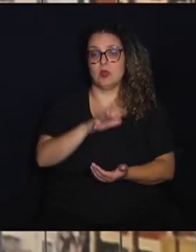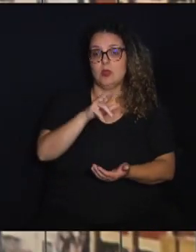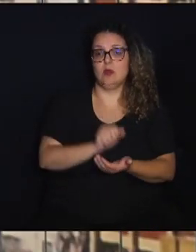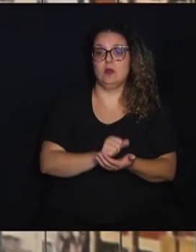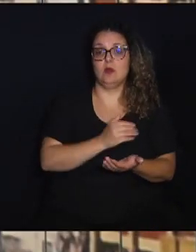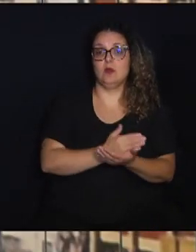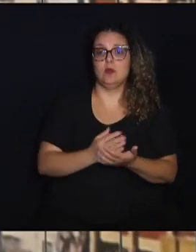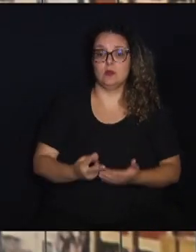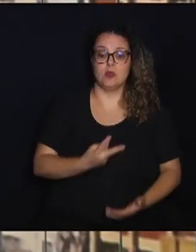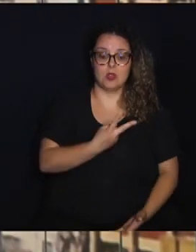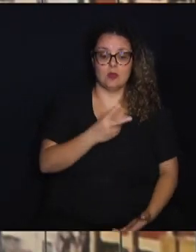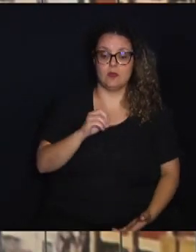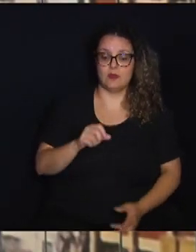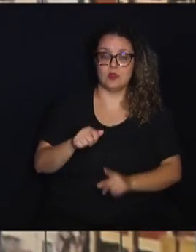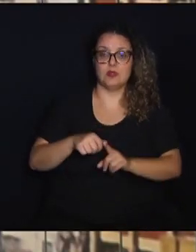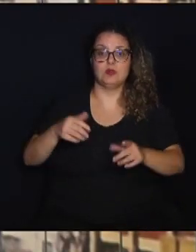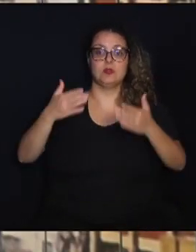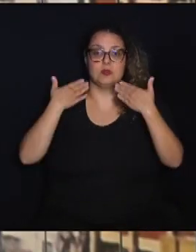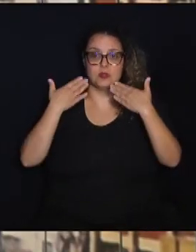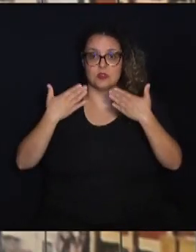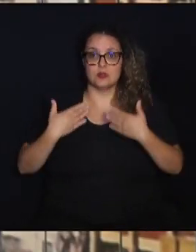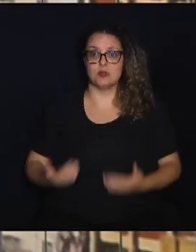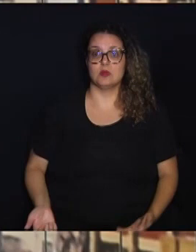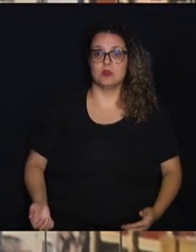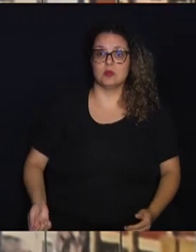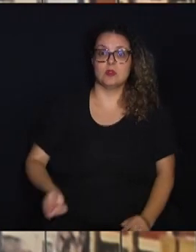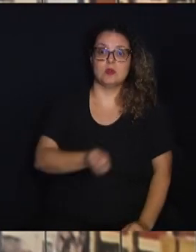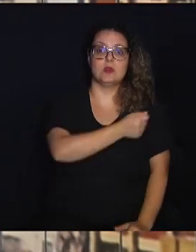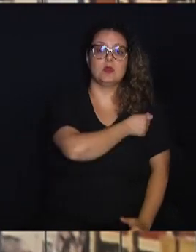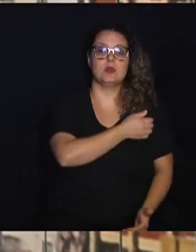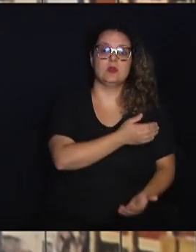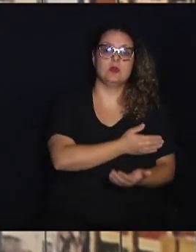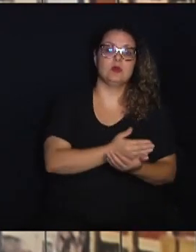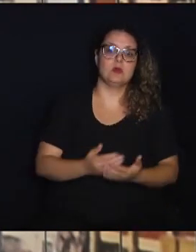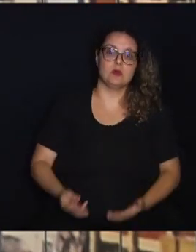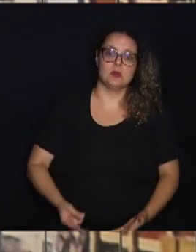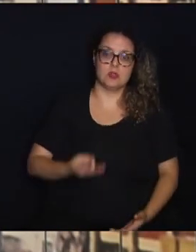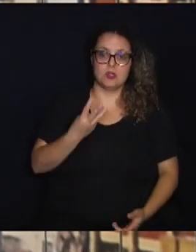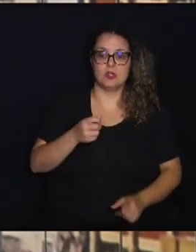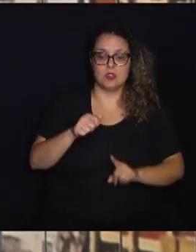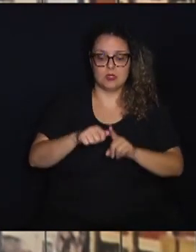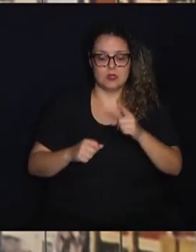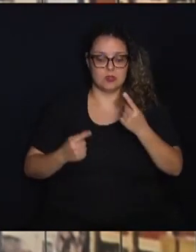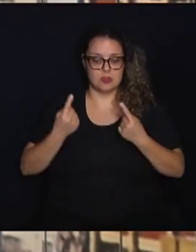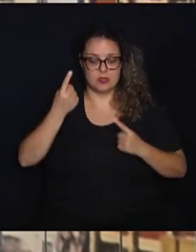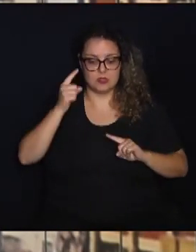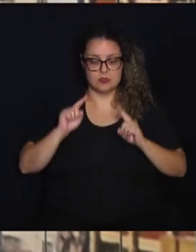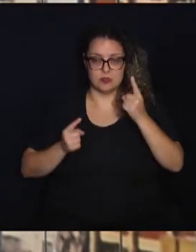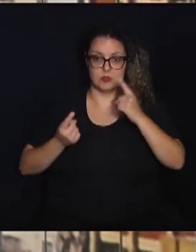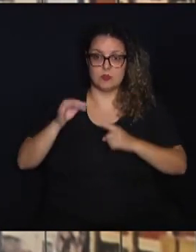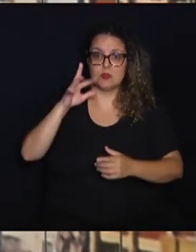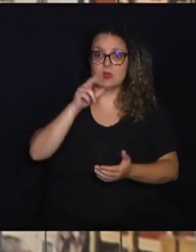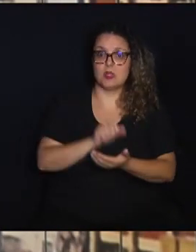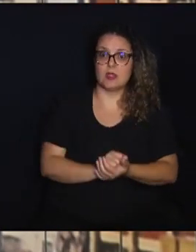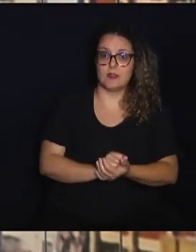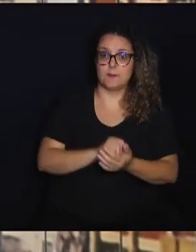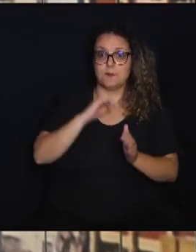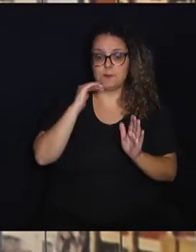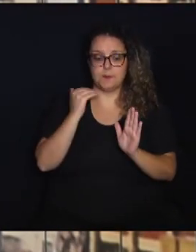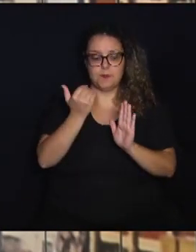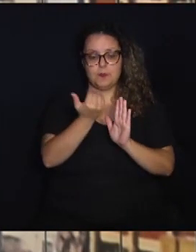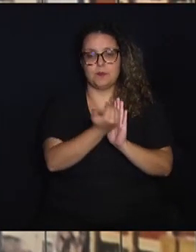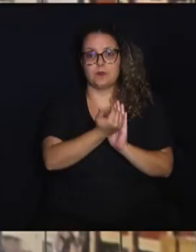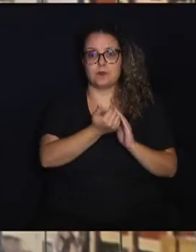começam no dia 20 de janeiro, enquanto as aulas começam em 3 de fevereiro. As matrículas são feitas obedecendo